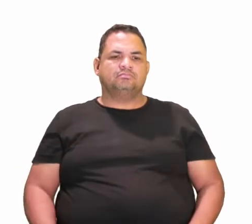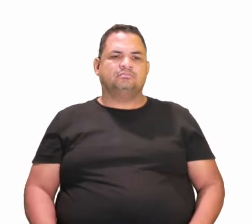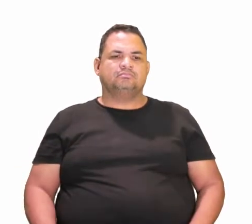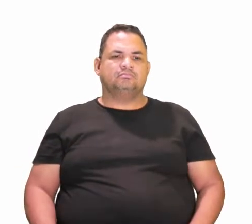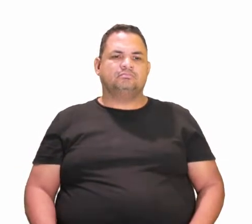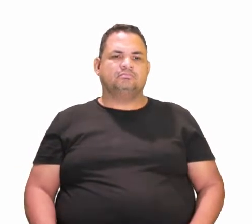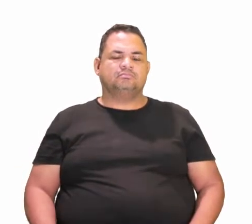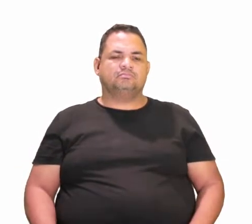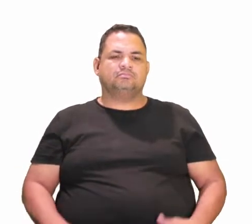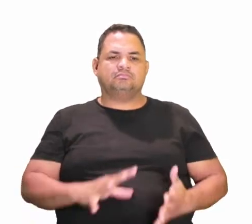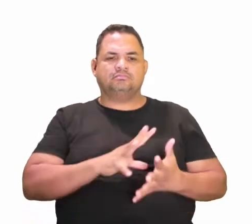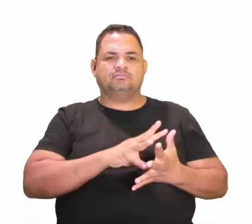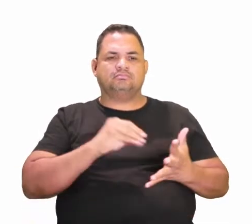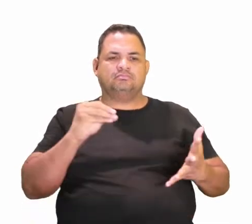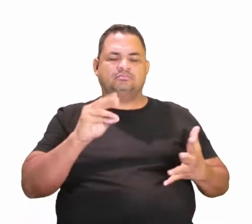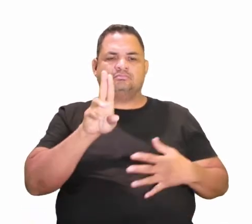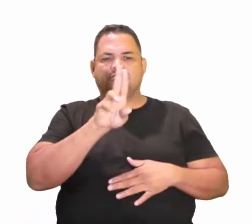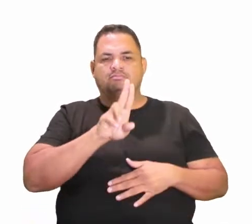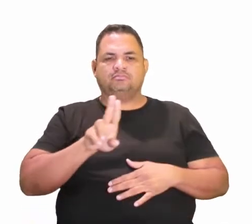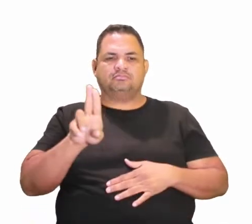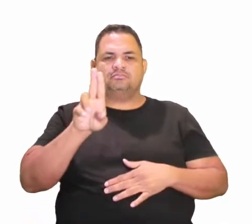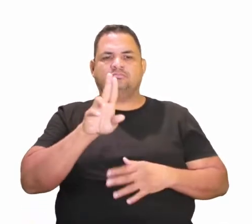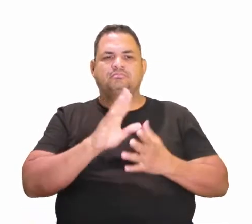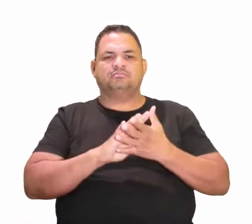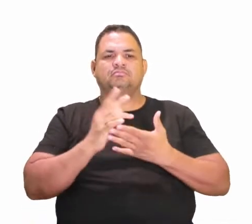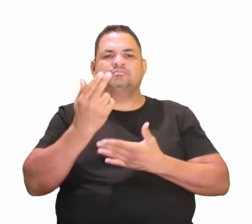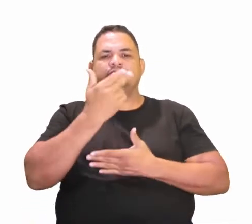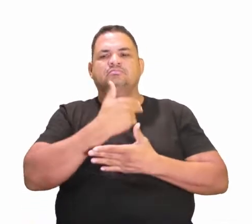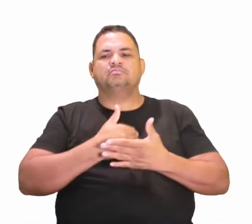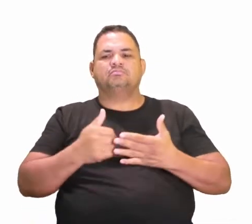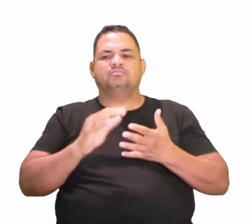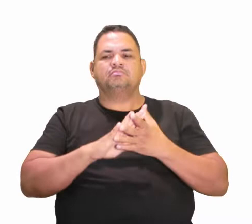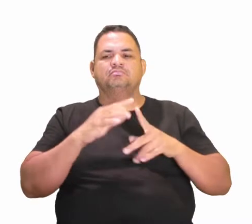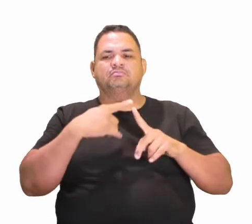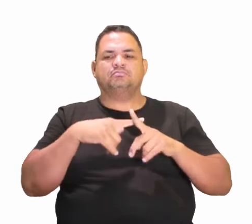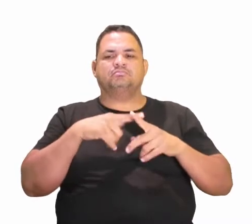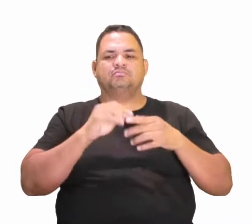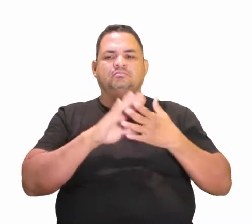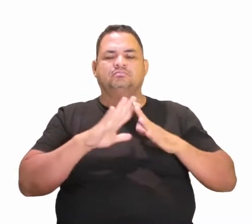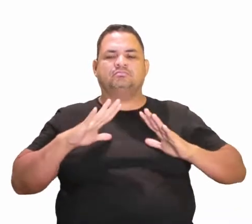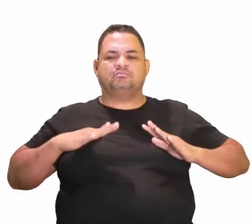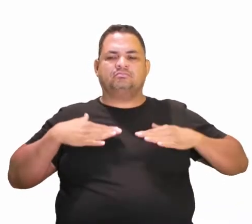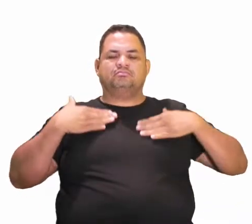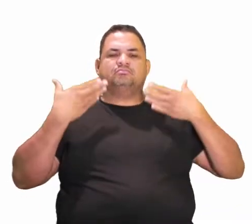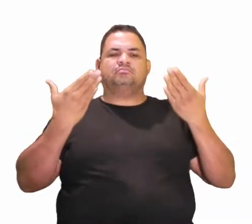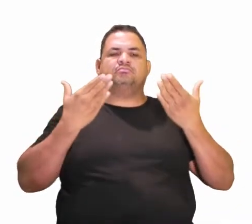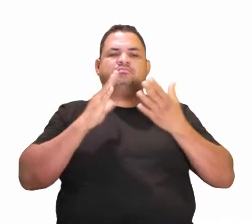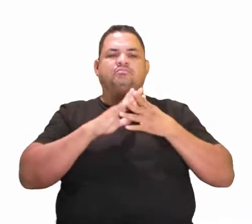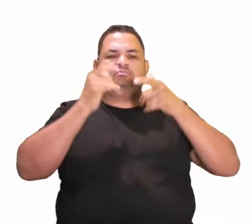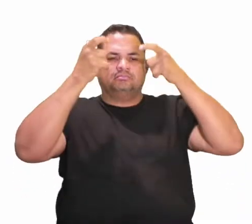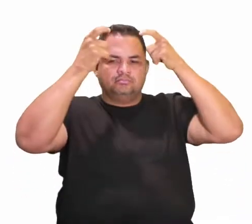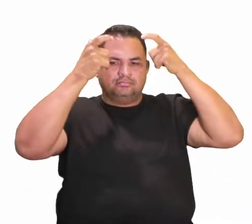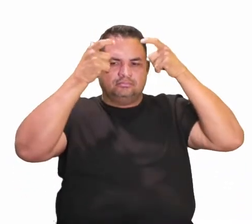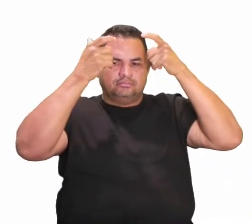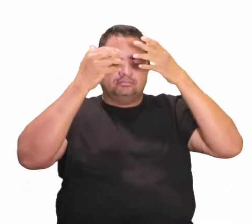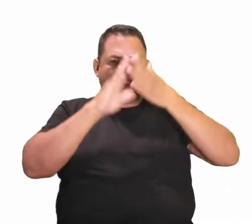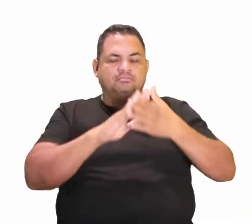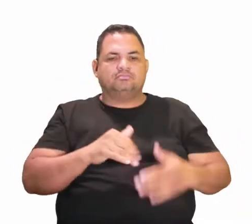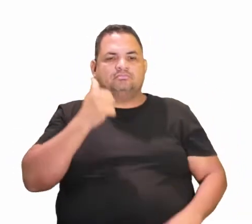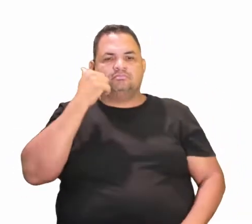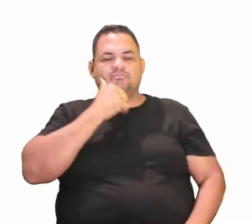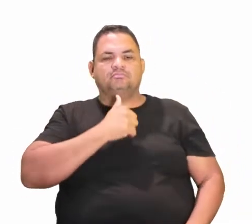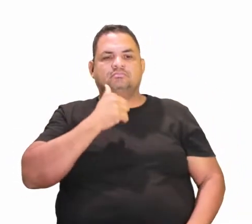printaram de usando o outro outros desenhos porque se trata de uma festa de princesa please